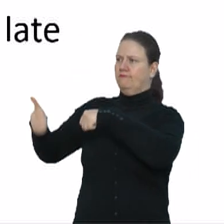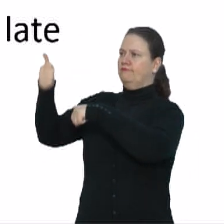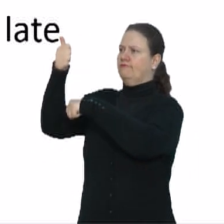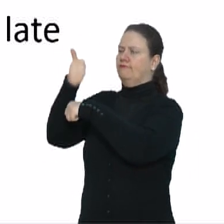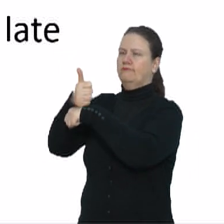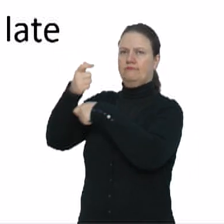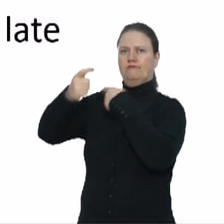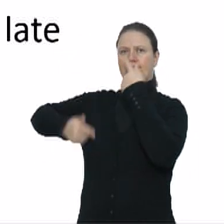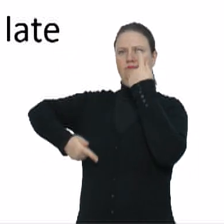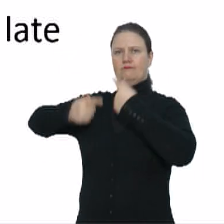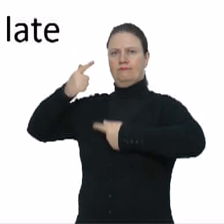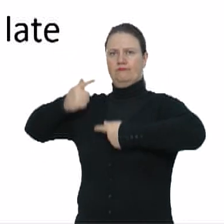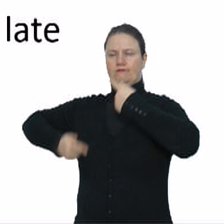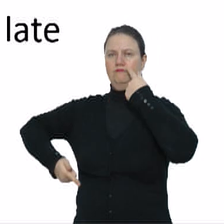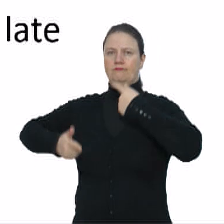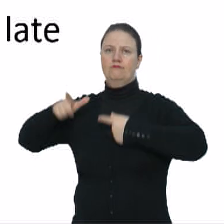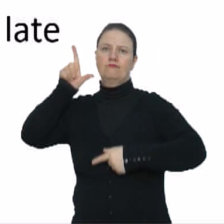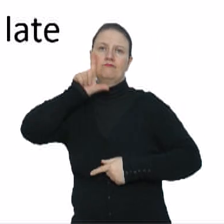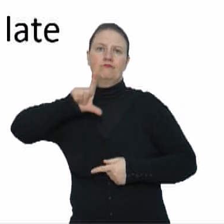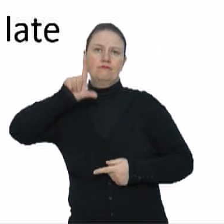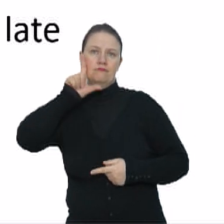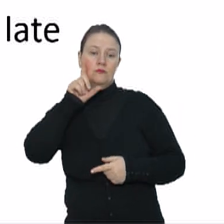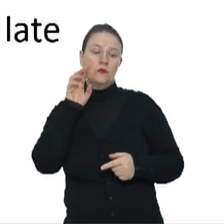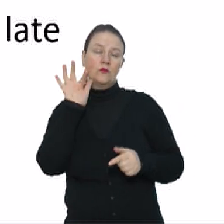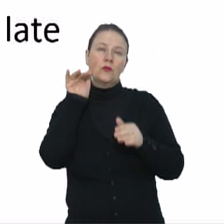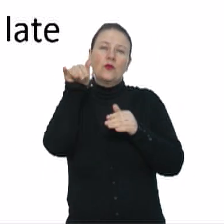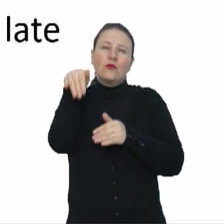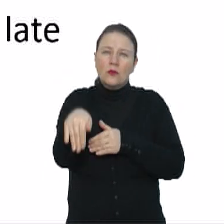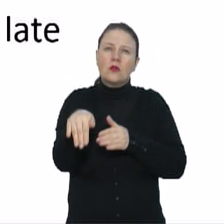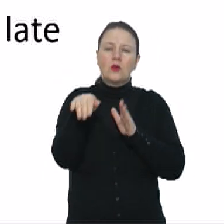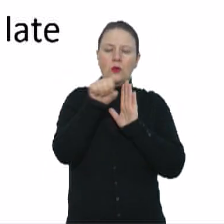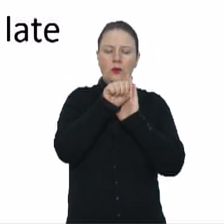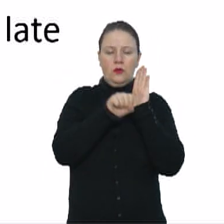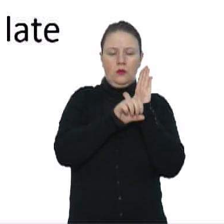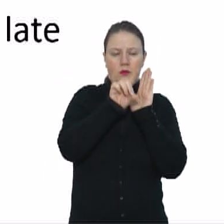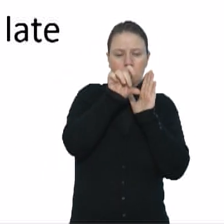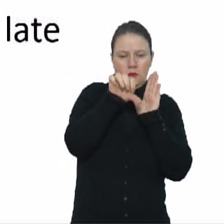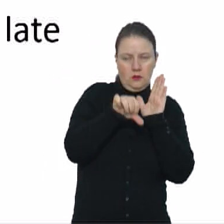americanos lá no finalzinho do século XIX e início do